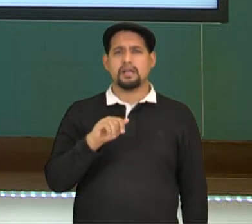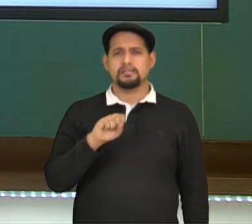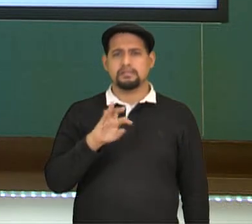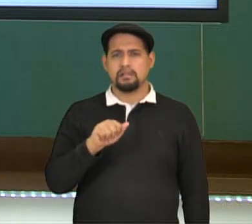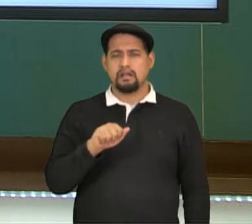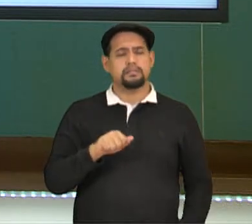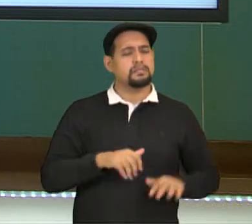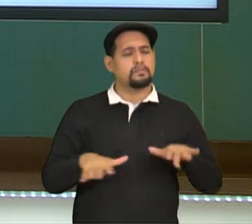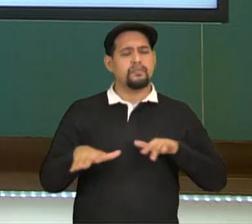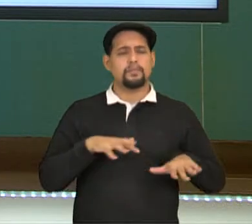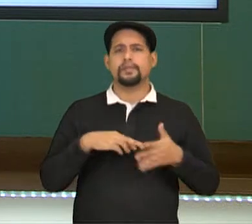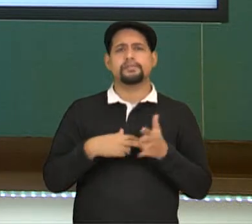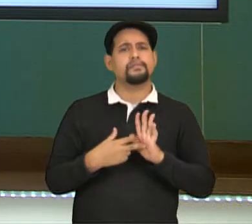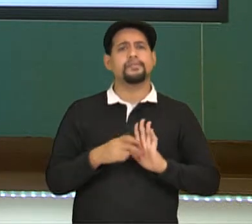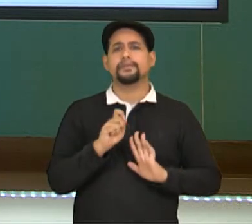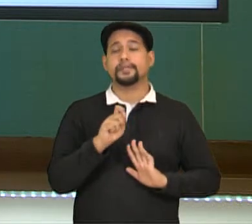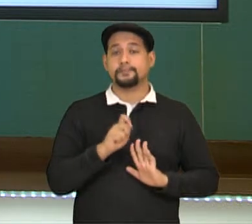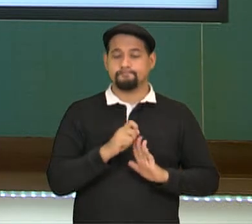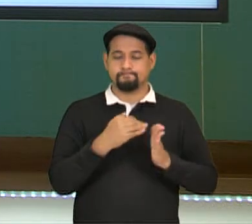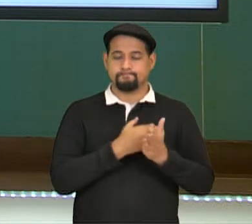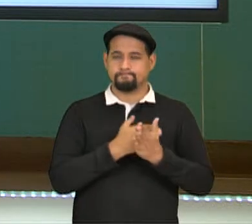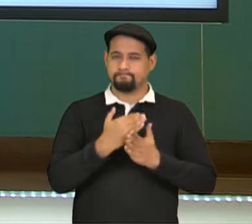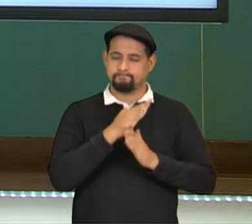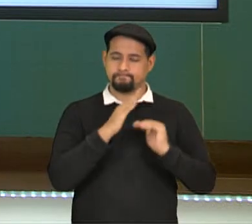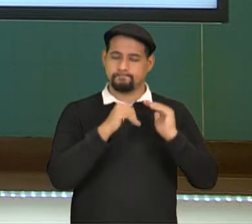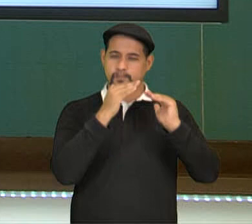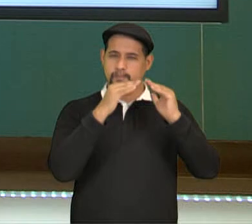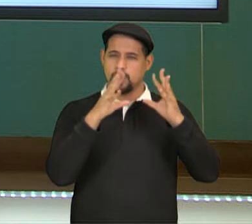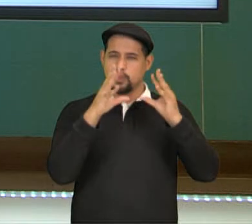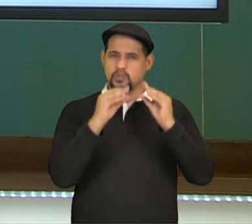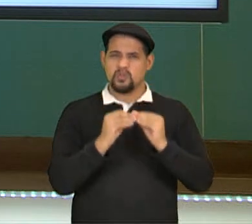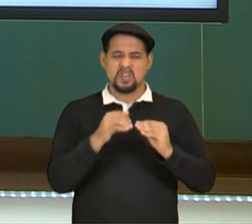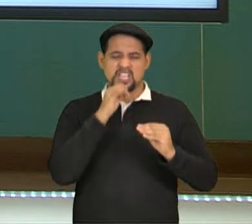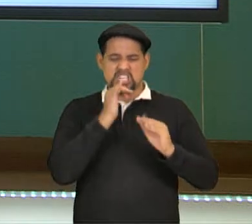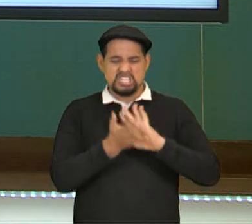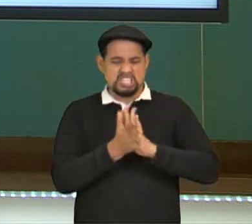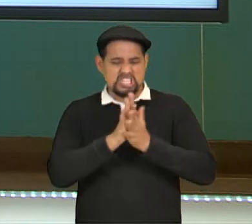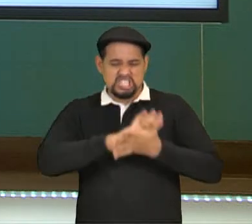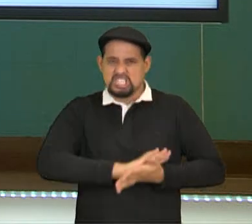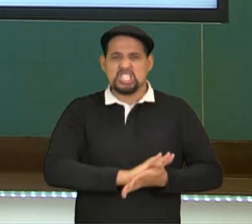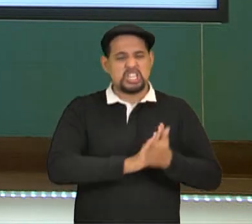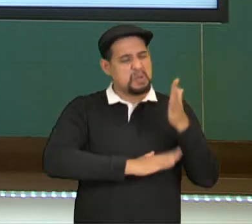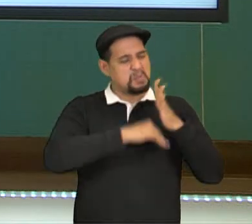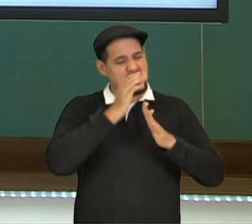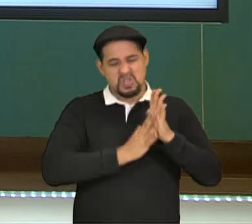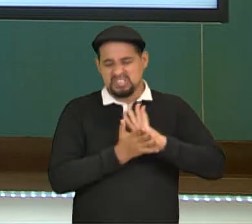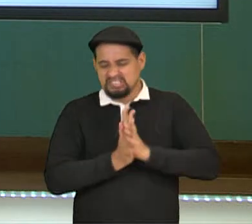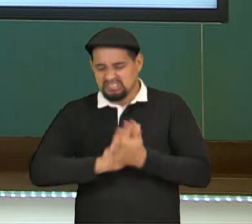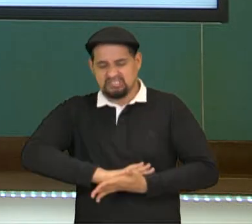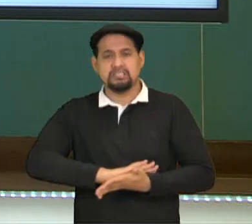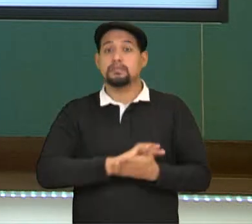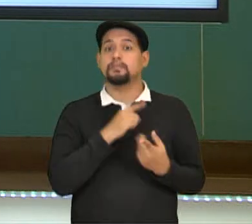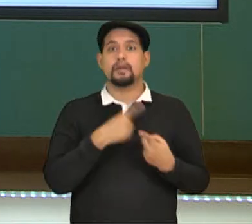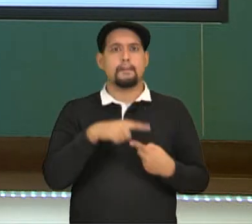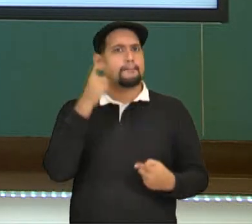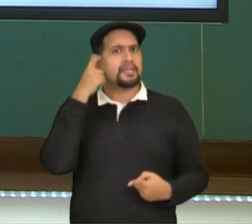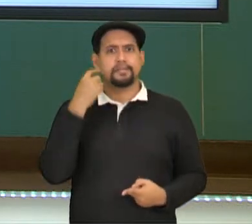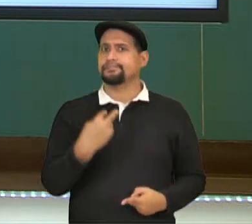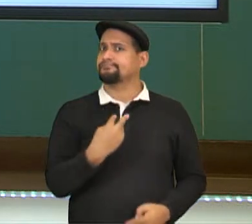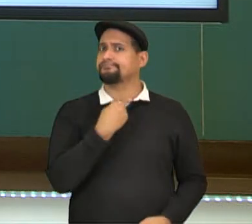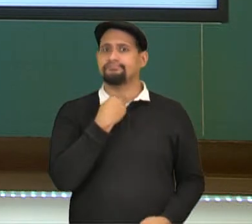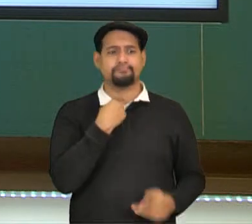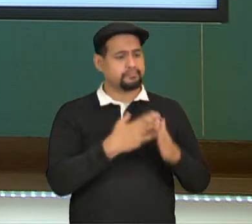esse movimento, então, vai surgir nas caladas da noite, vão quebrar as imagens, vão quebrar pinturas, porque eles acreditavam que não se